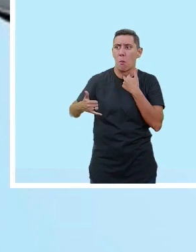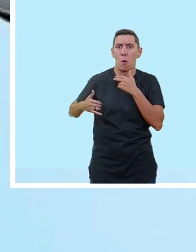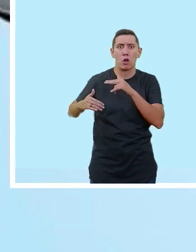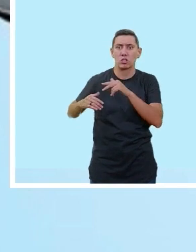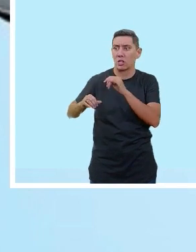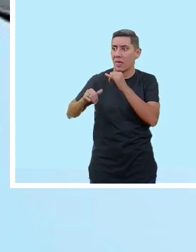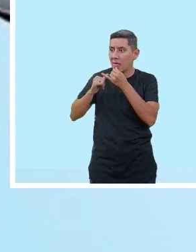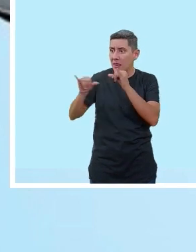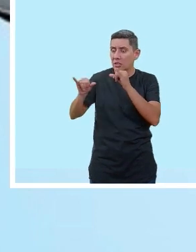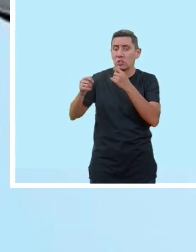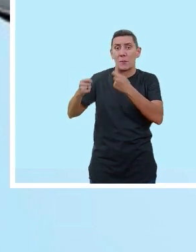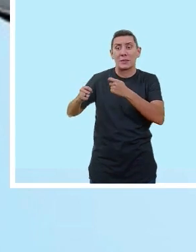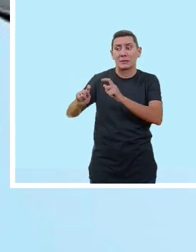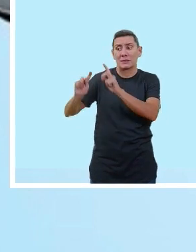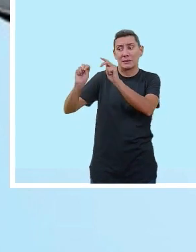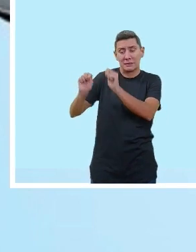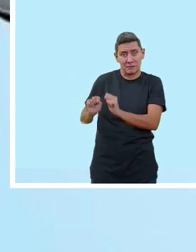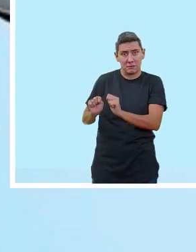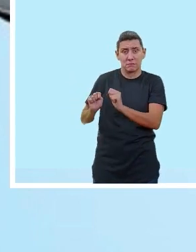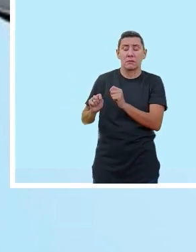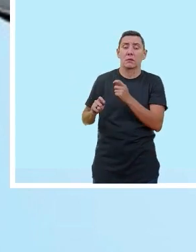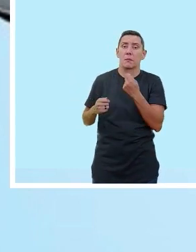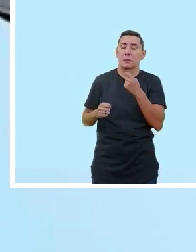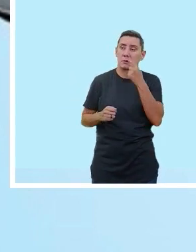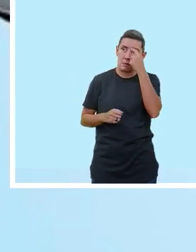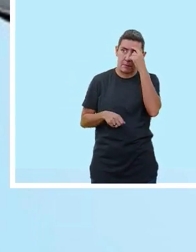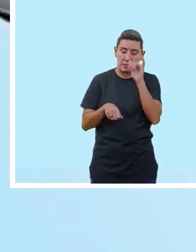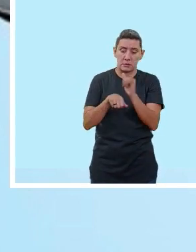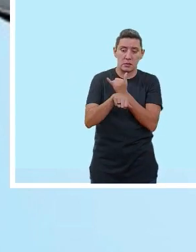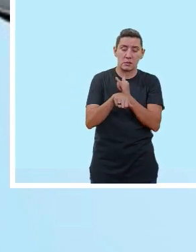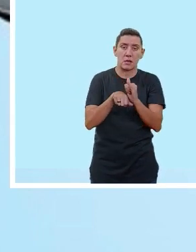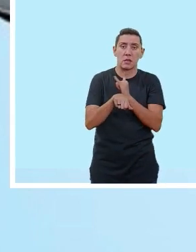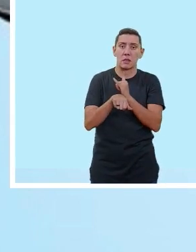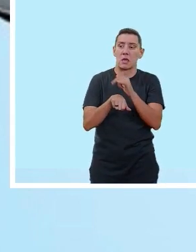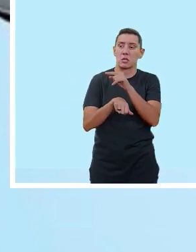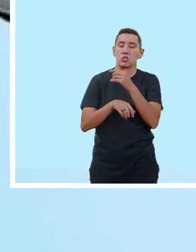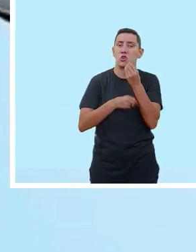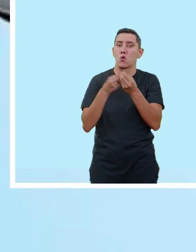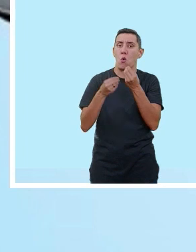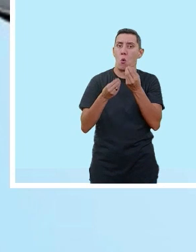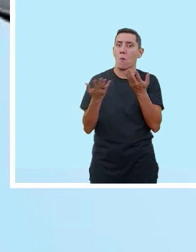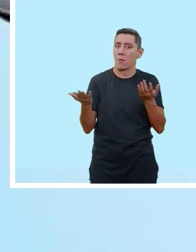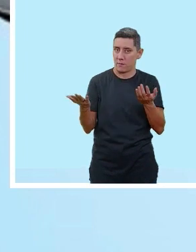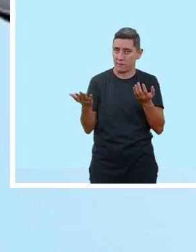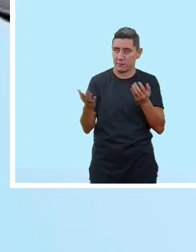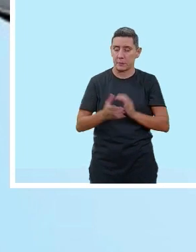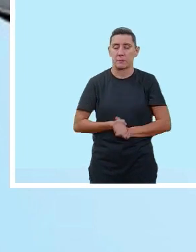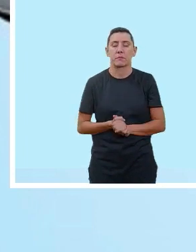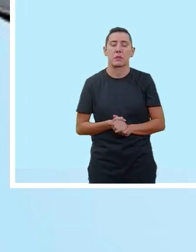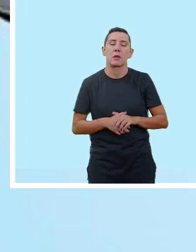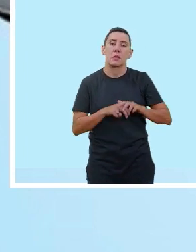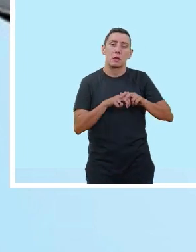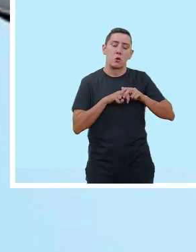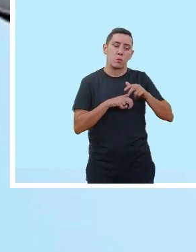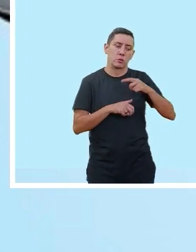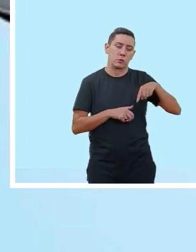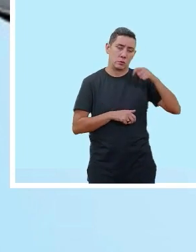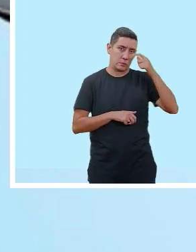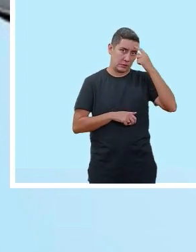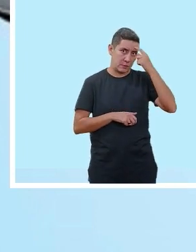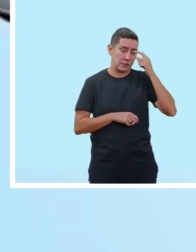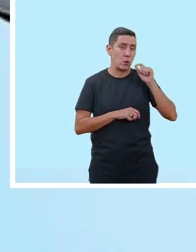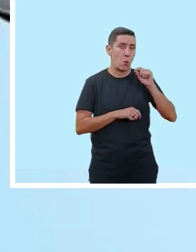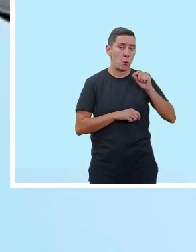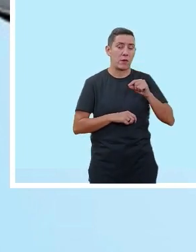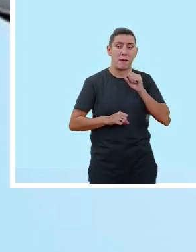do consumo de energia, ele precisa ser tratado de forma inteligente, dos dois lados, tanto na geração como na questão